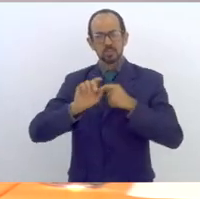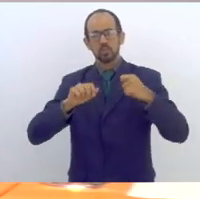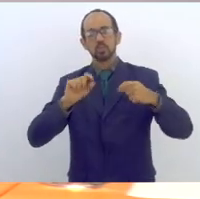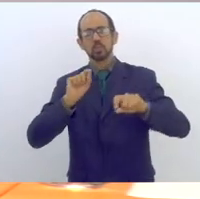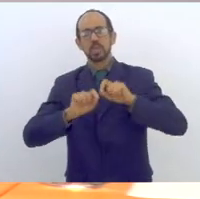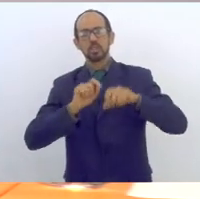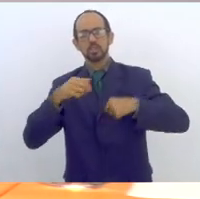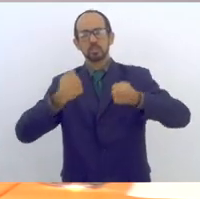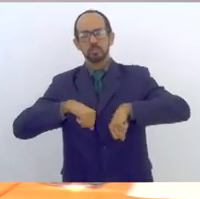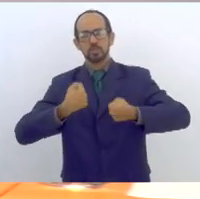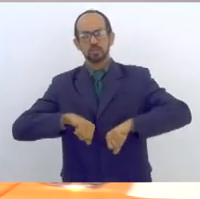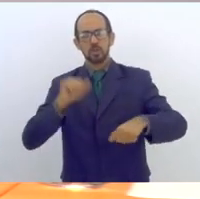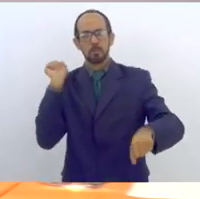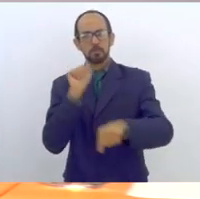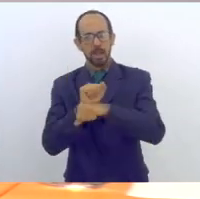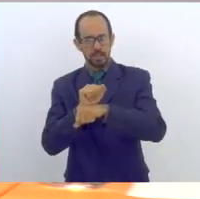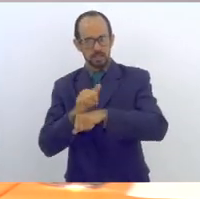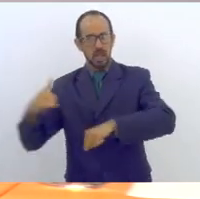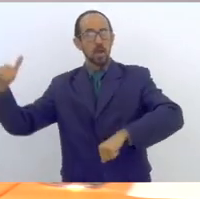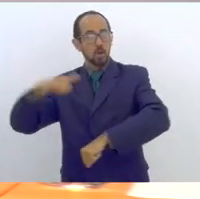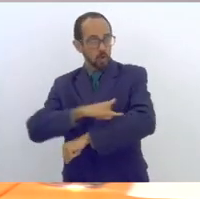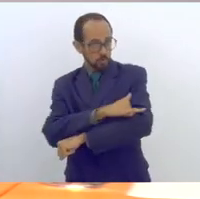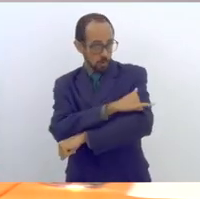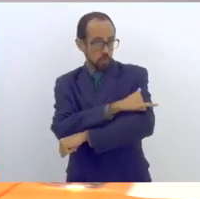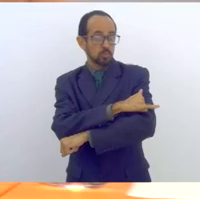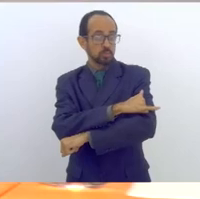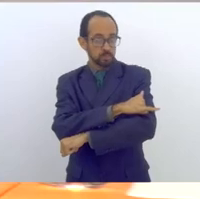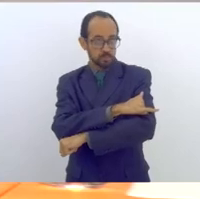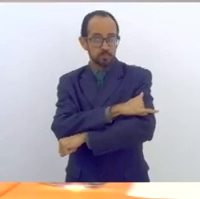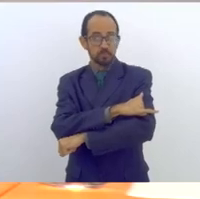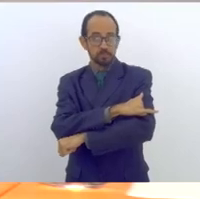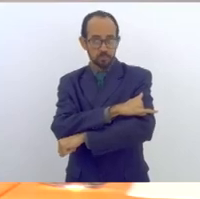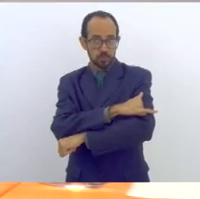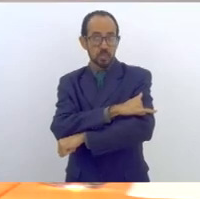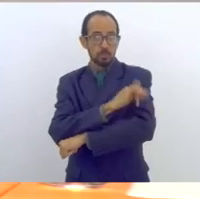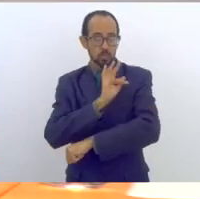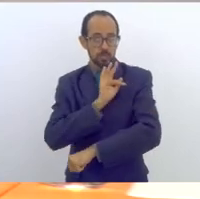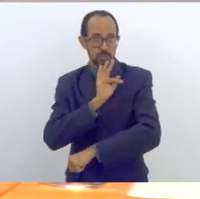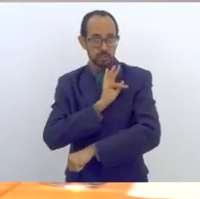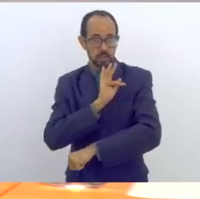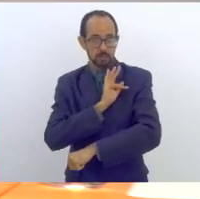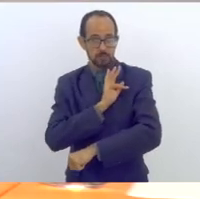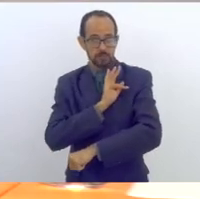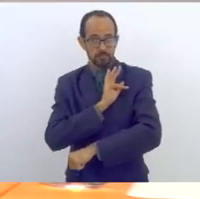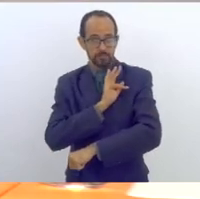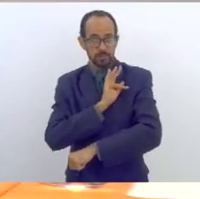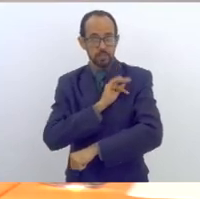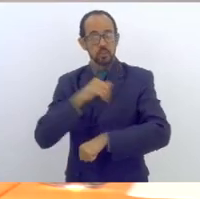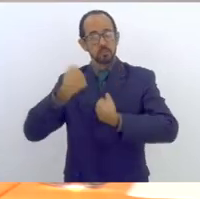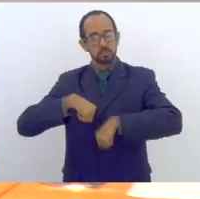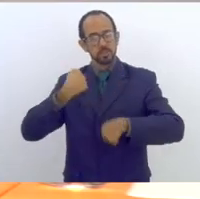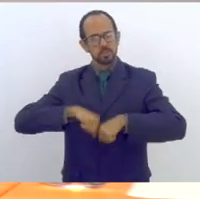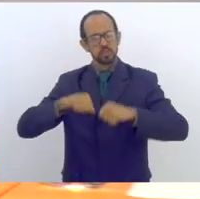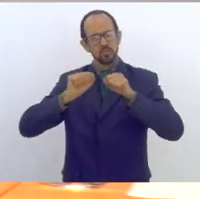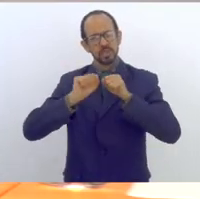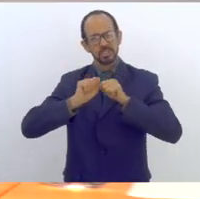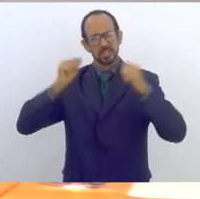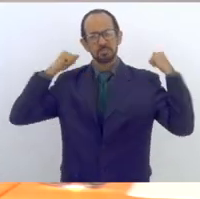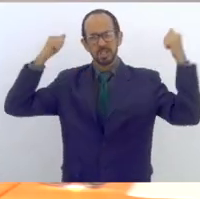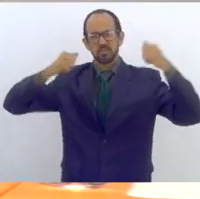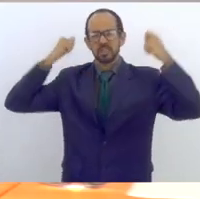paralisar o aeroporto a gente paralisou o aeroporto de policiais nós tivemos que fazer diversas manifestações muito